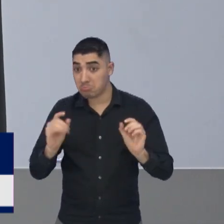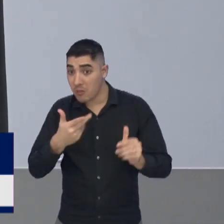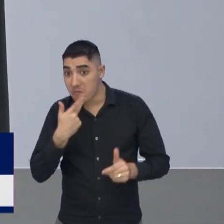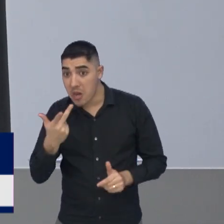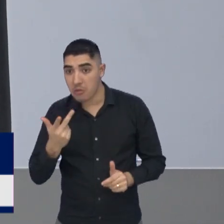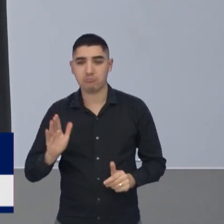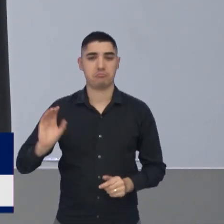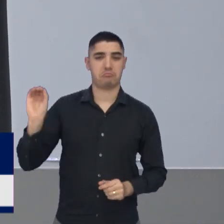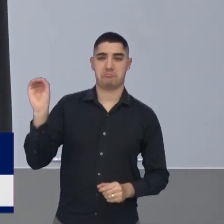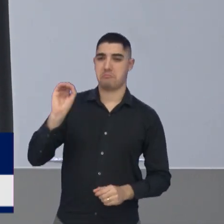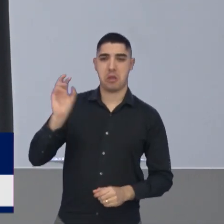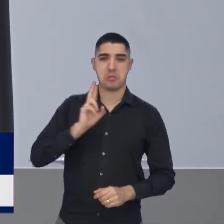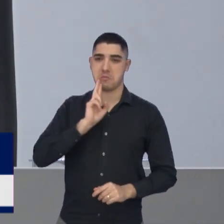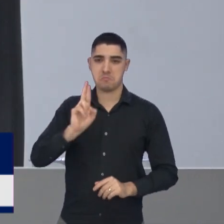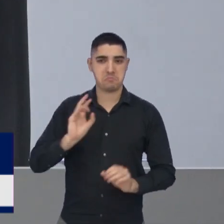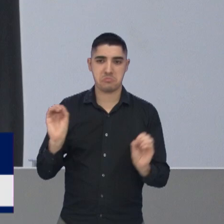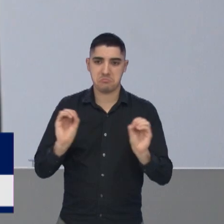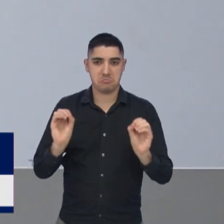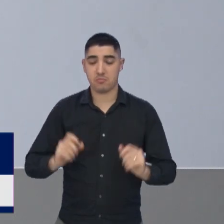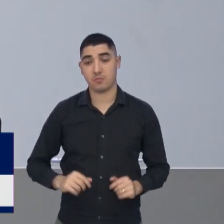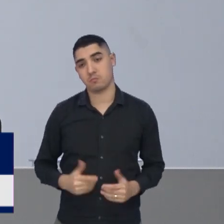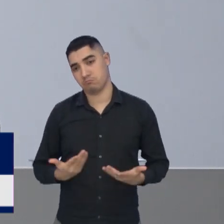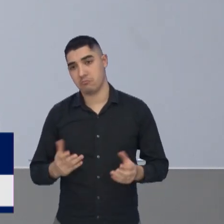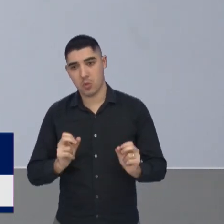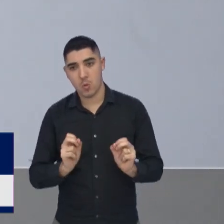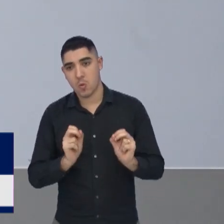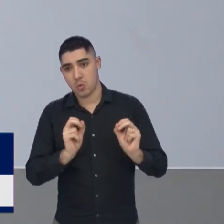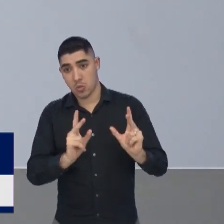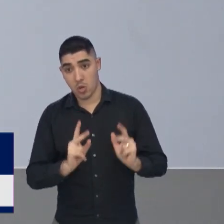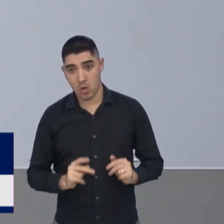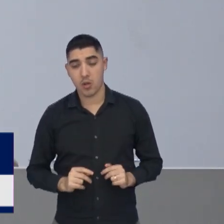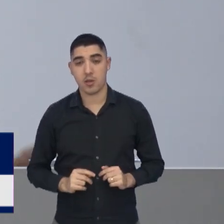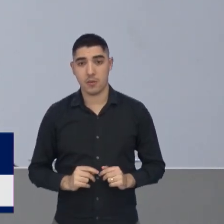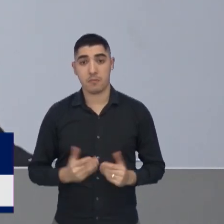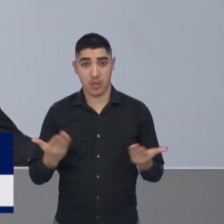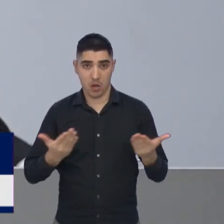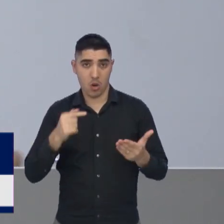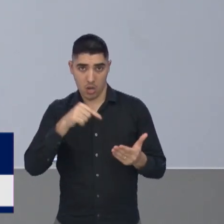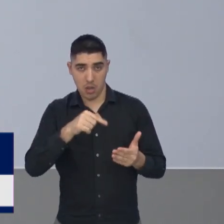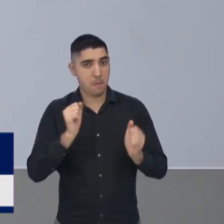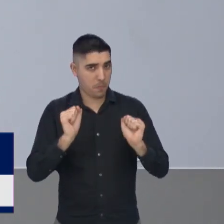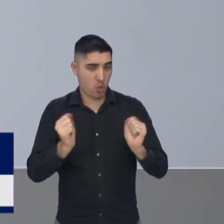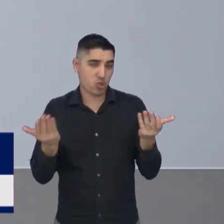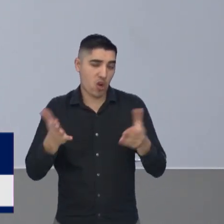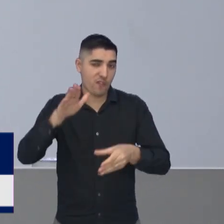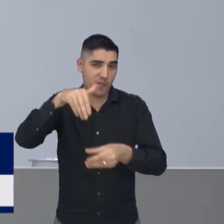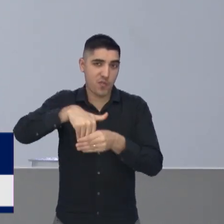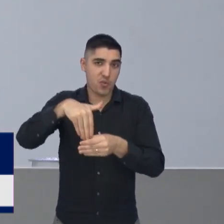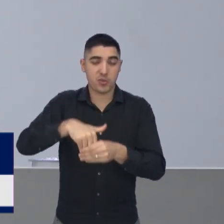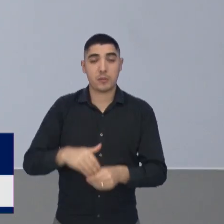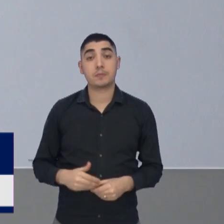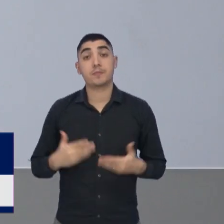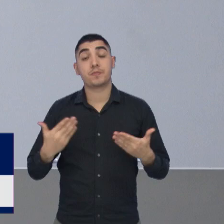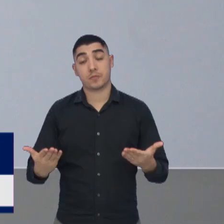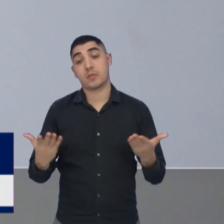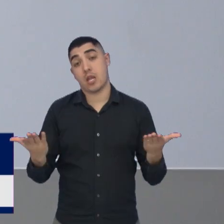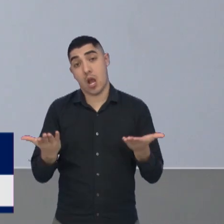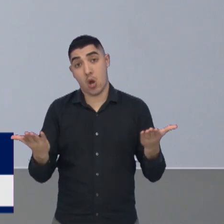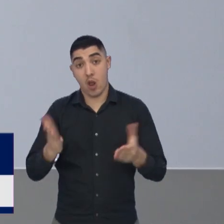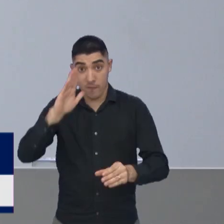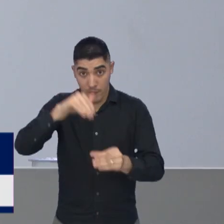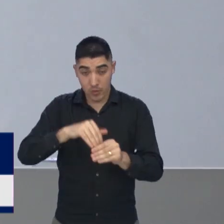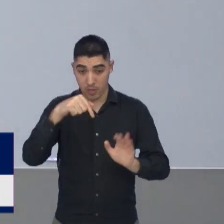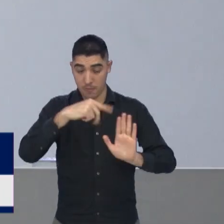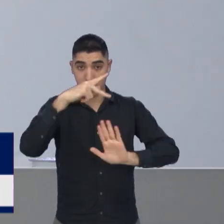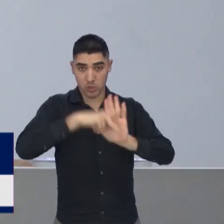presidente? Nenhuma manifestação. O projeto está em condições de ser votado. Em votação, o